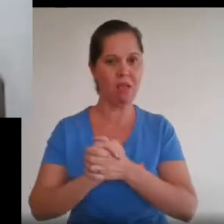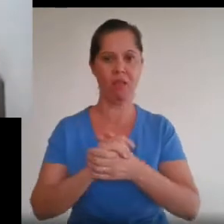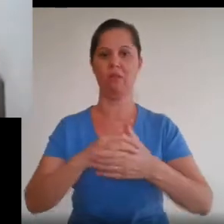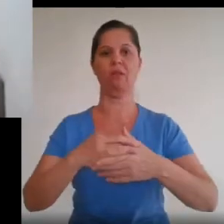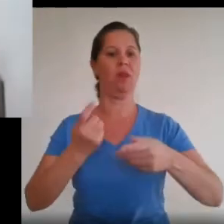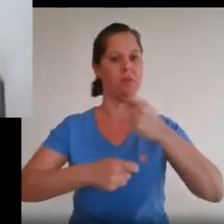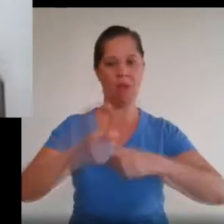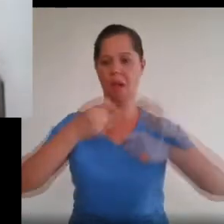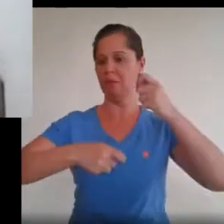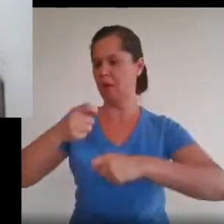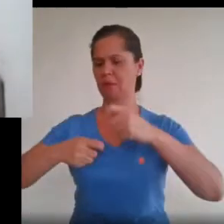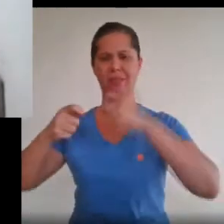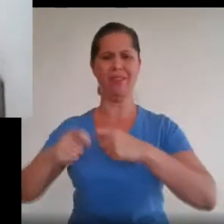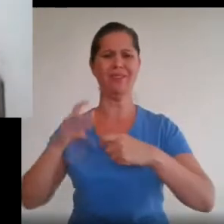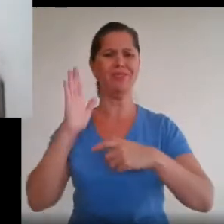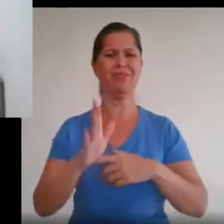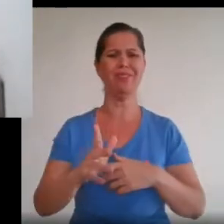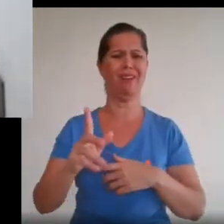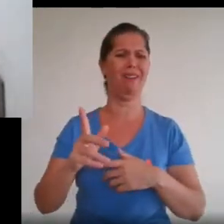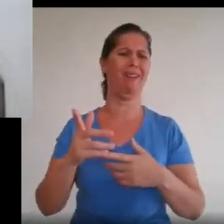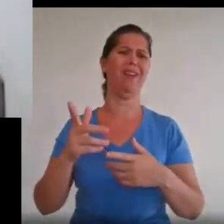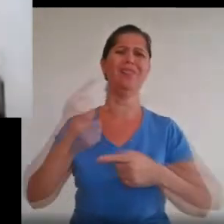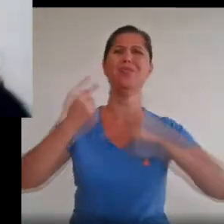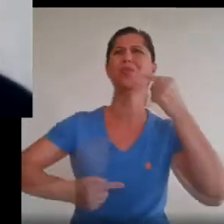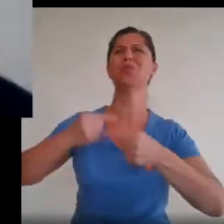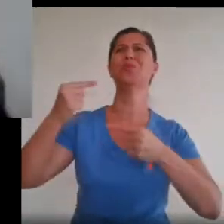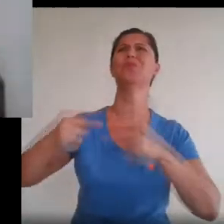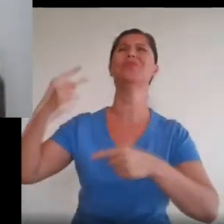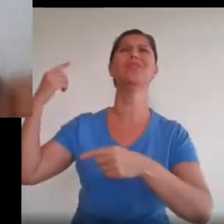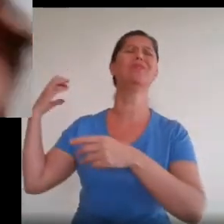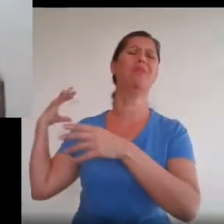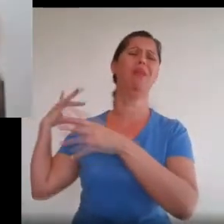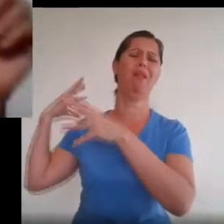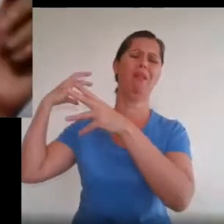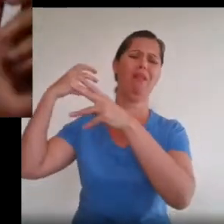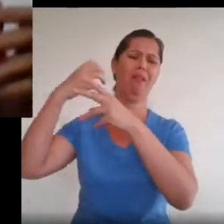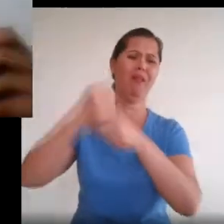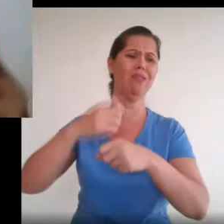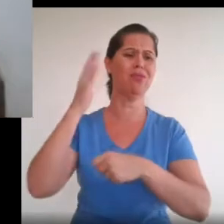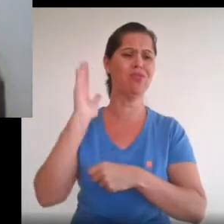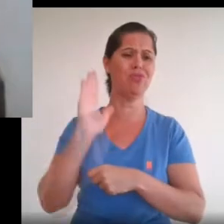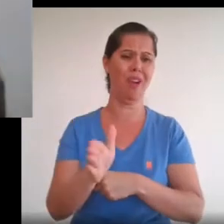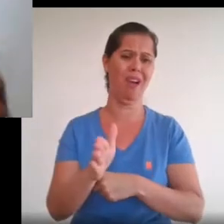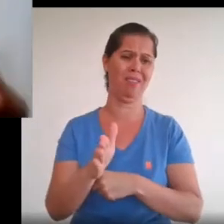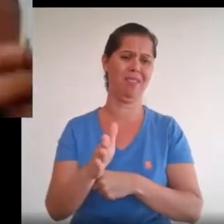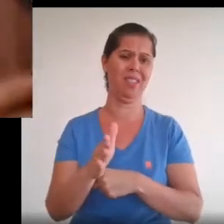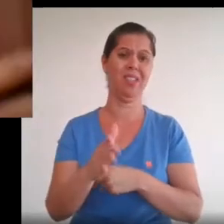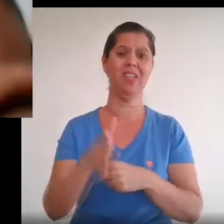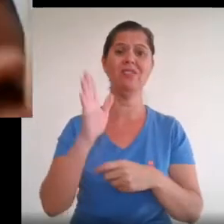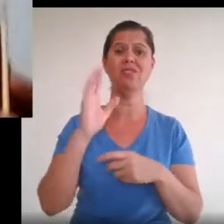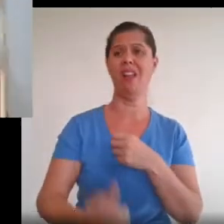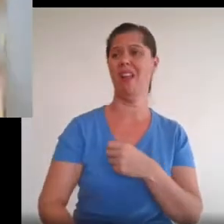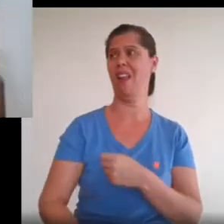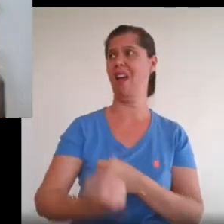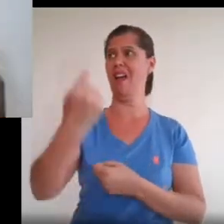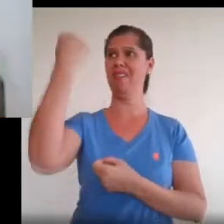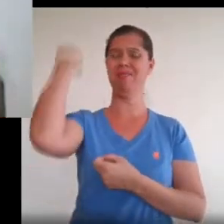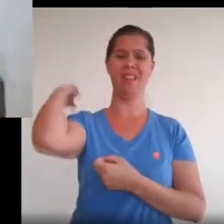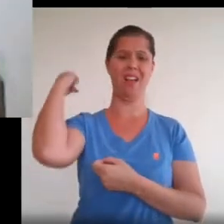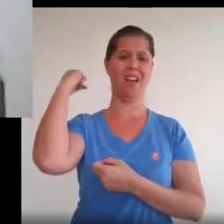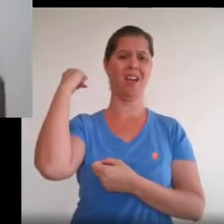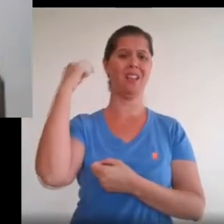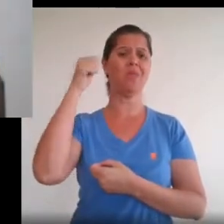vem discutindo desde sempre. Desde quando se matou, né, todas